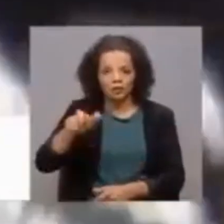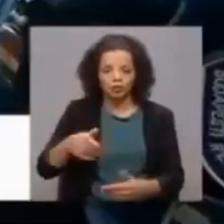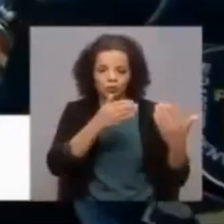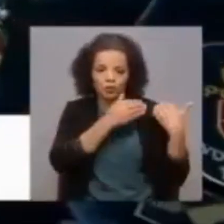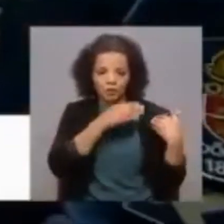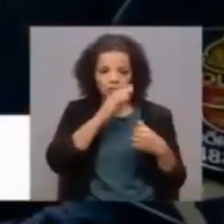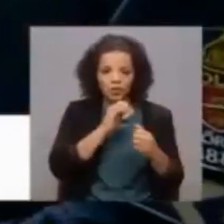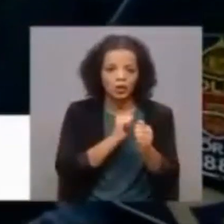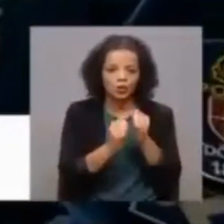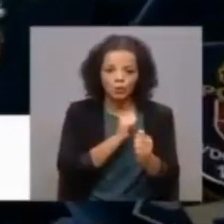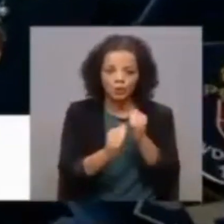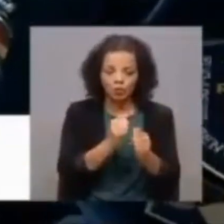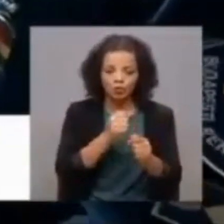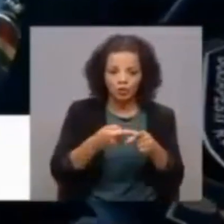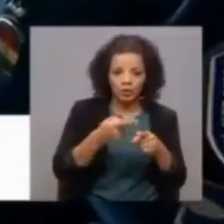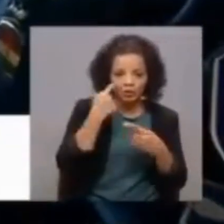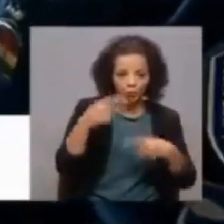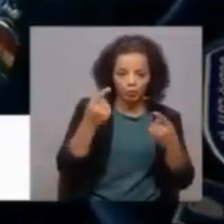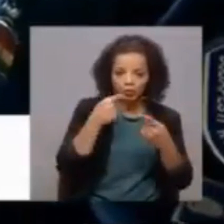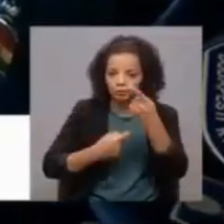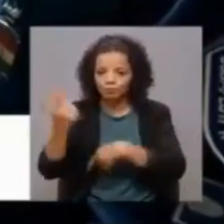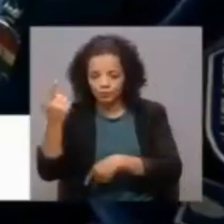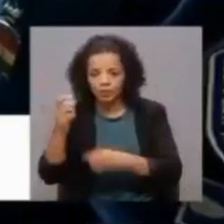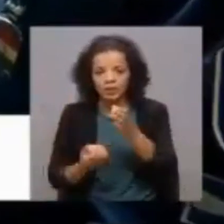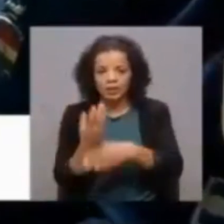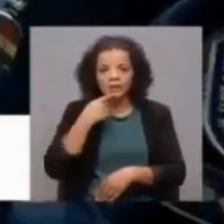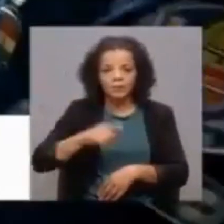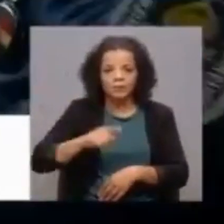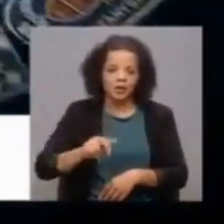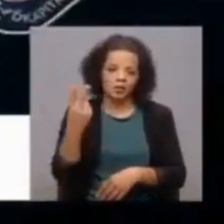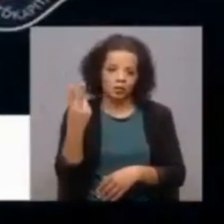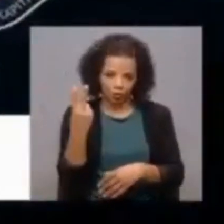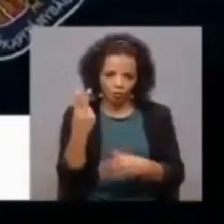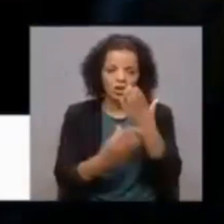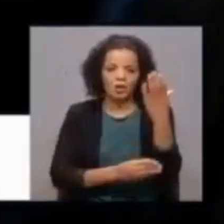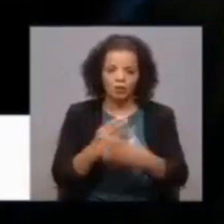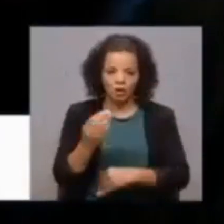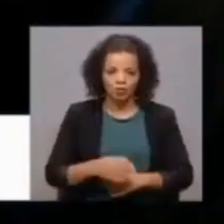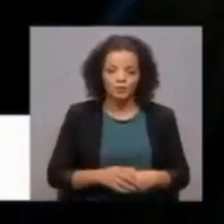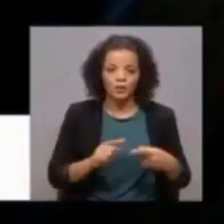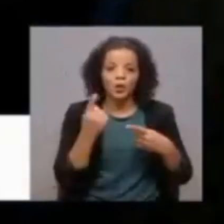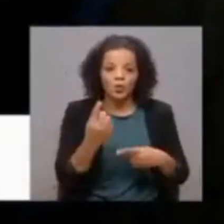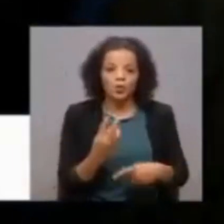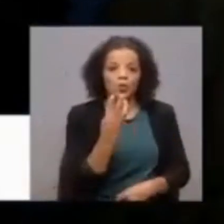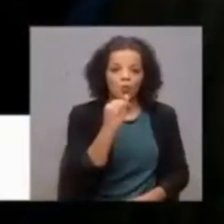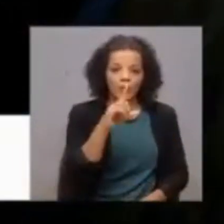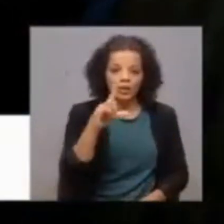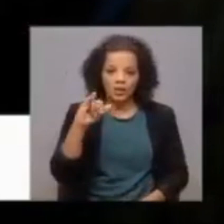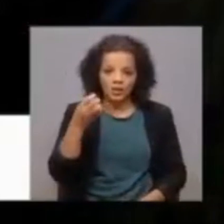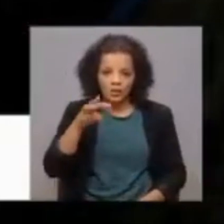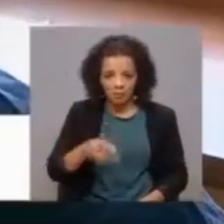fuga de documentos de interesse público e que foi criada por dois advogados. Um deles é William Bourdon, um